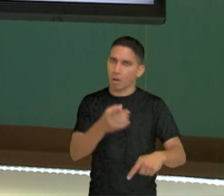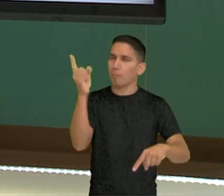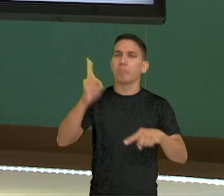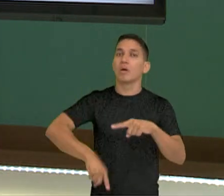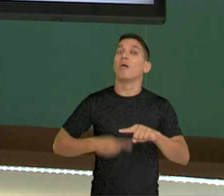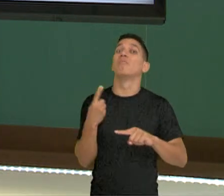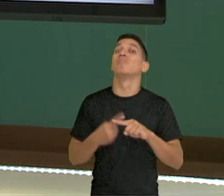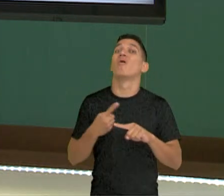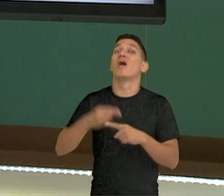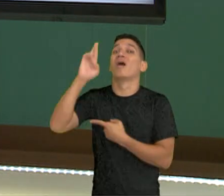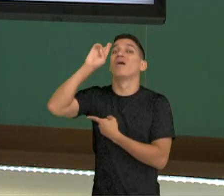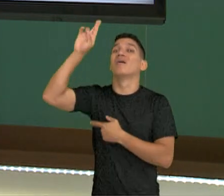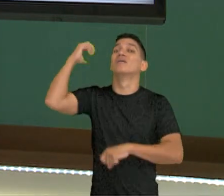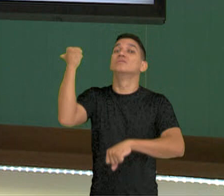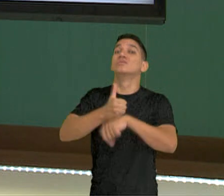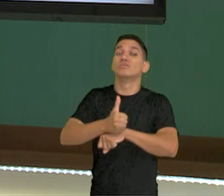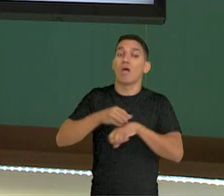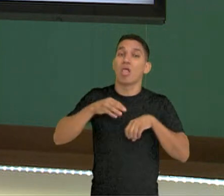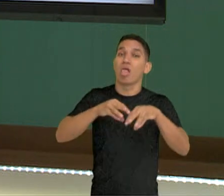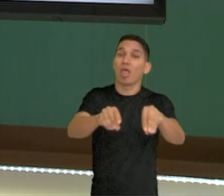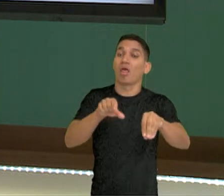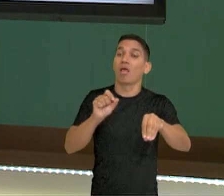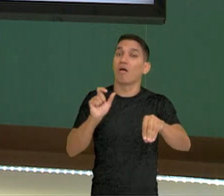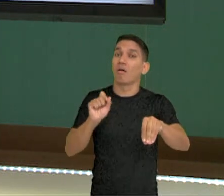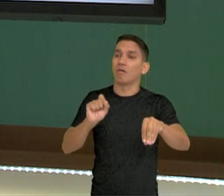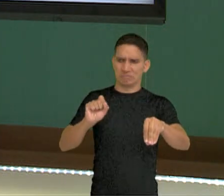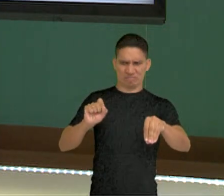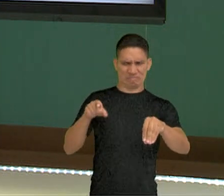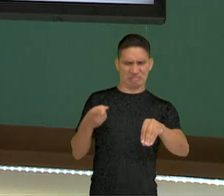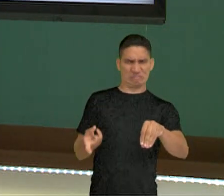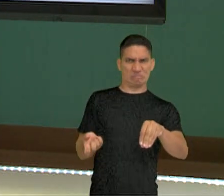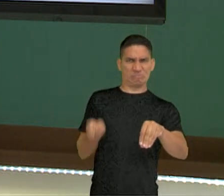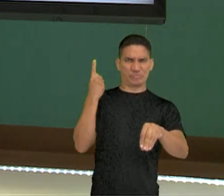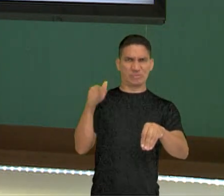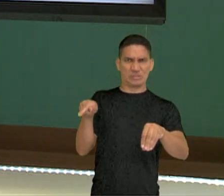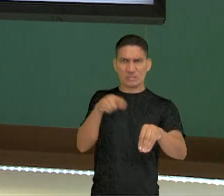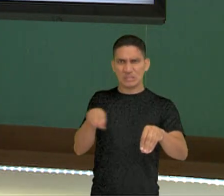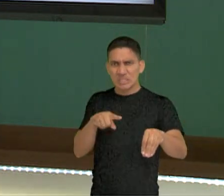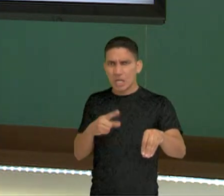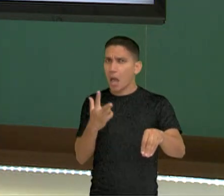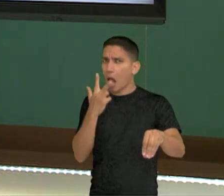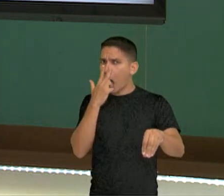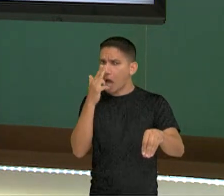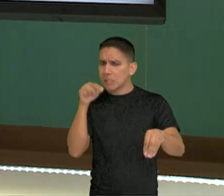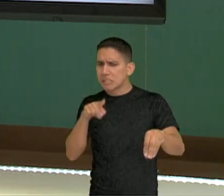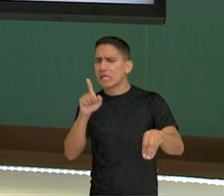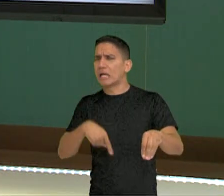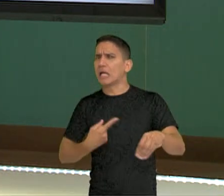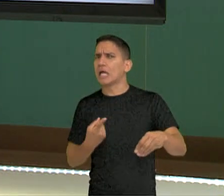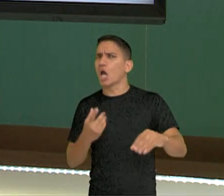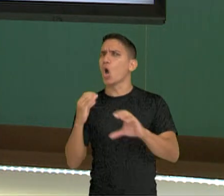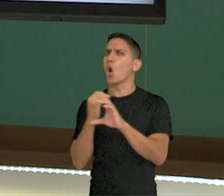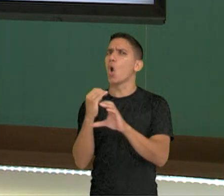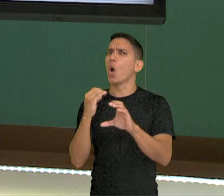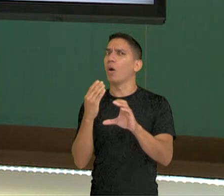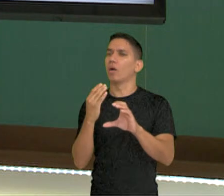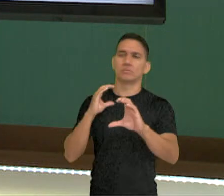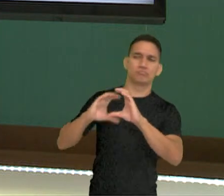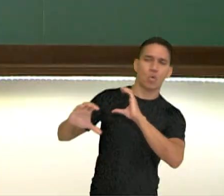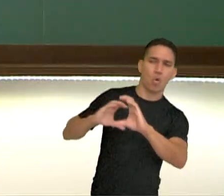porque os proprietários de terras tinham medo de que eles estabelecessem alguma forma de